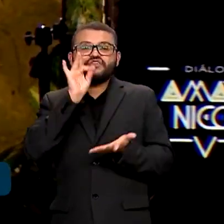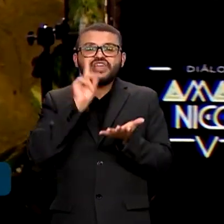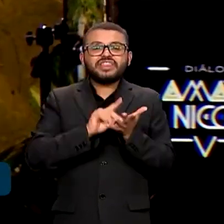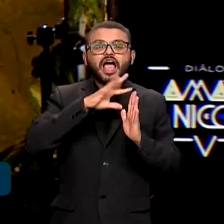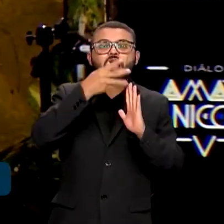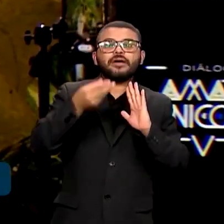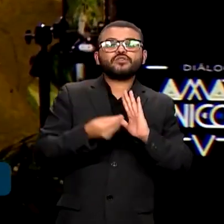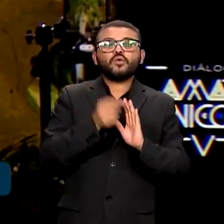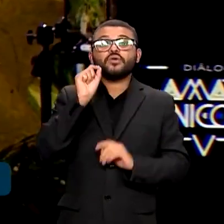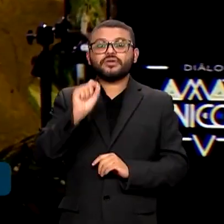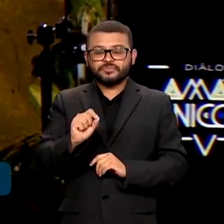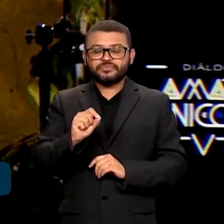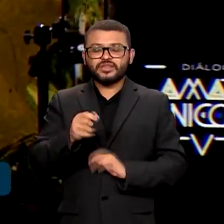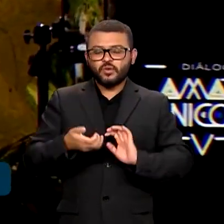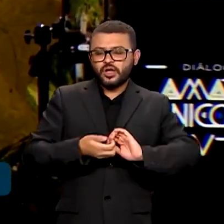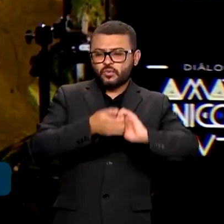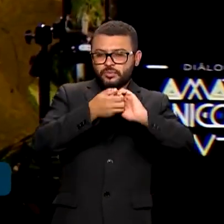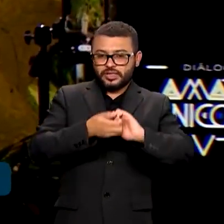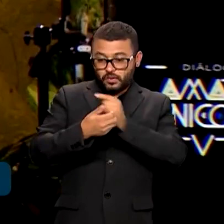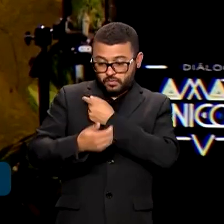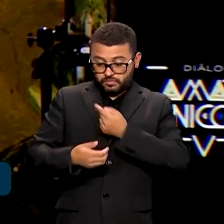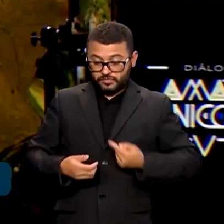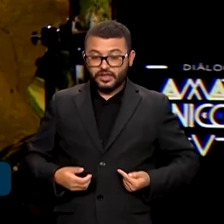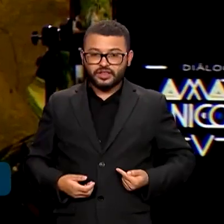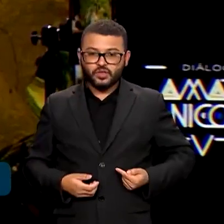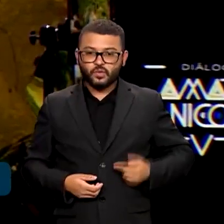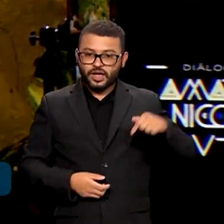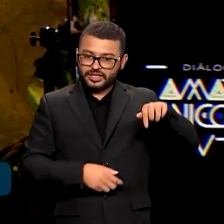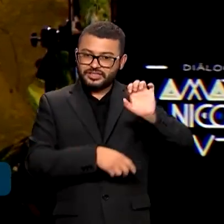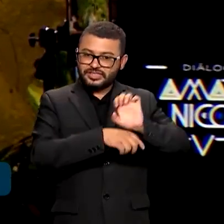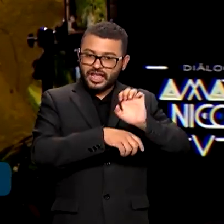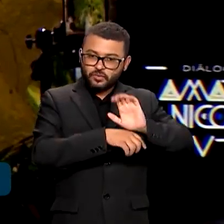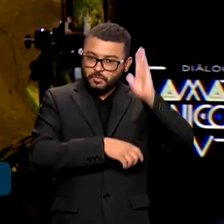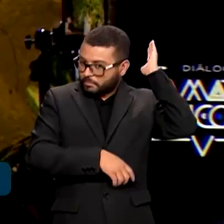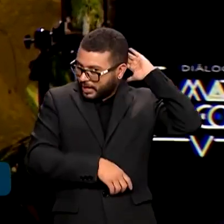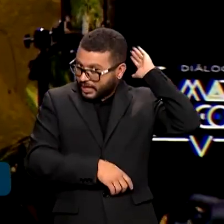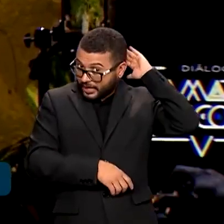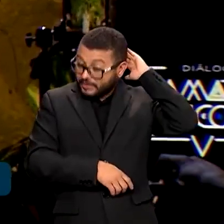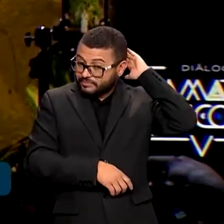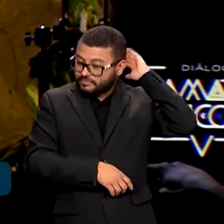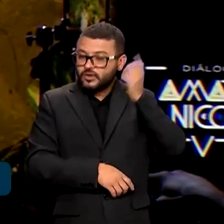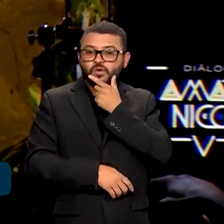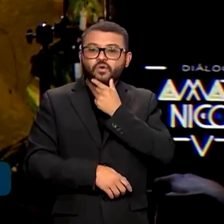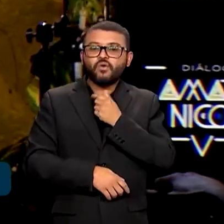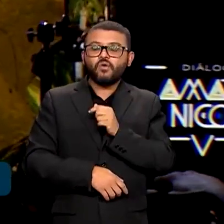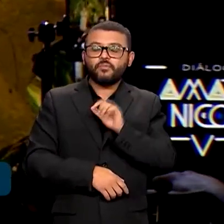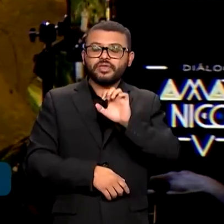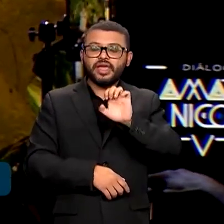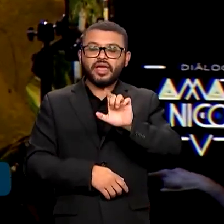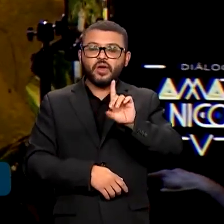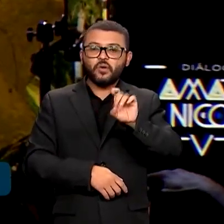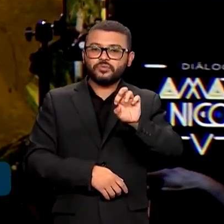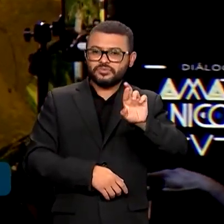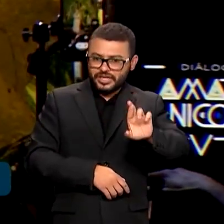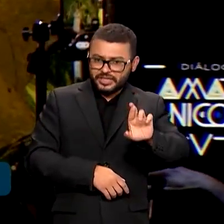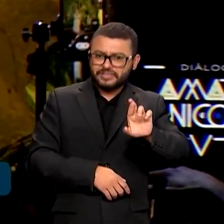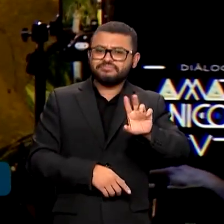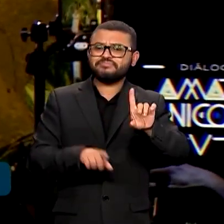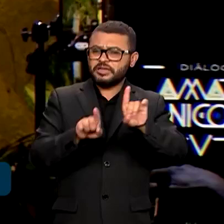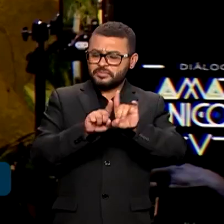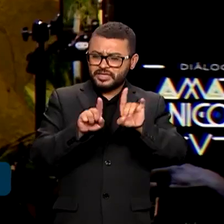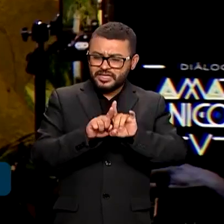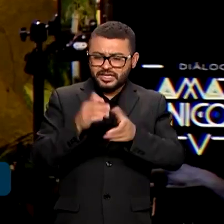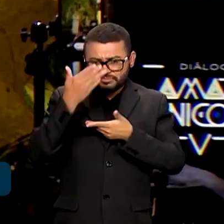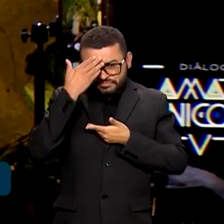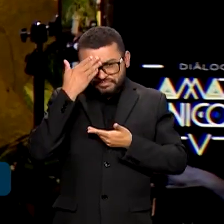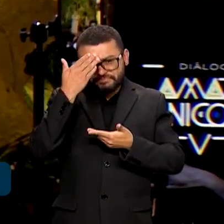Amazônia. Cumprimento o governador do estado do Pará, Helder Barbalho, e